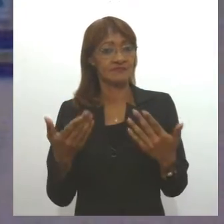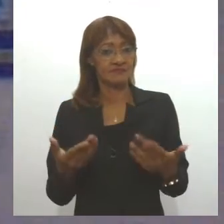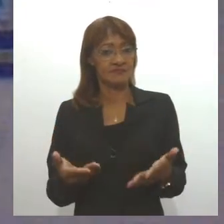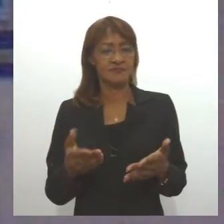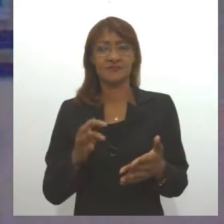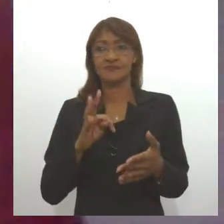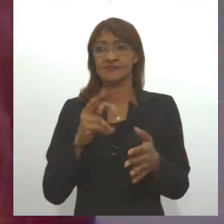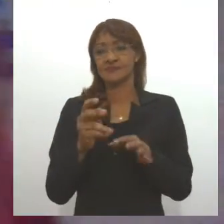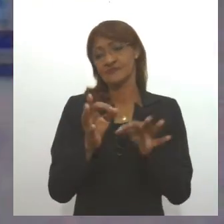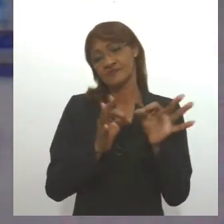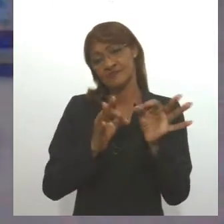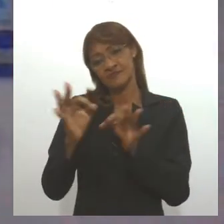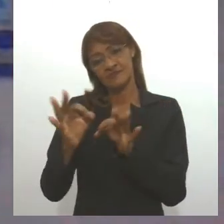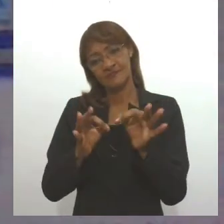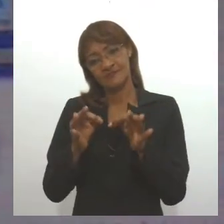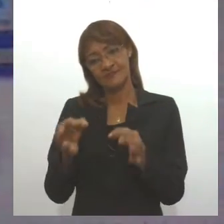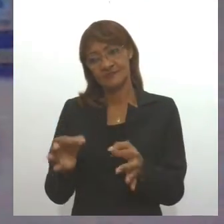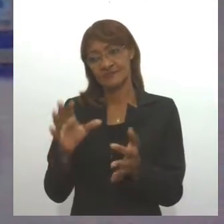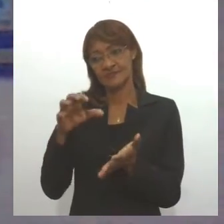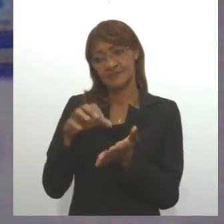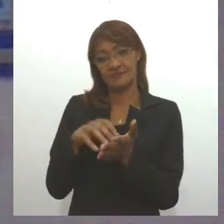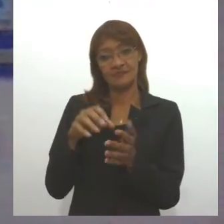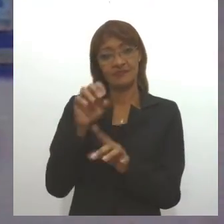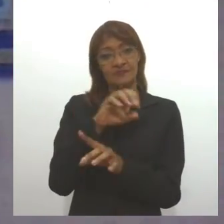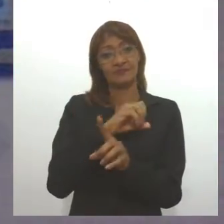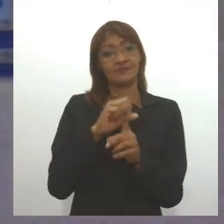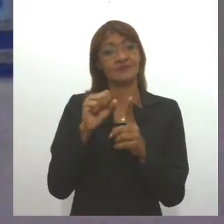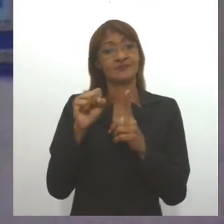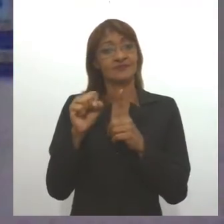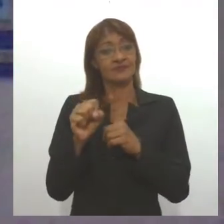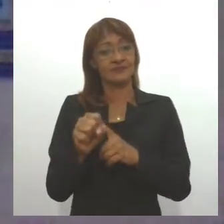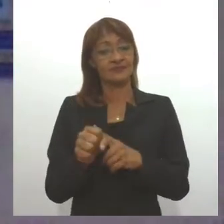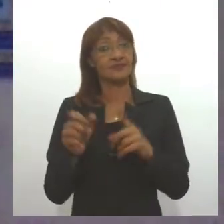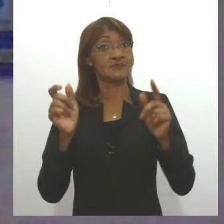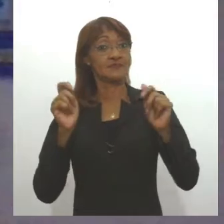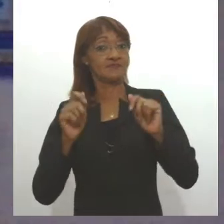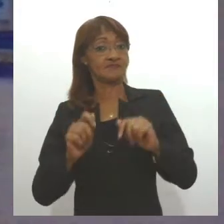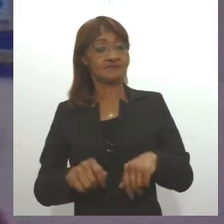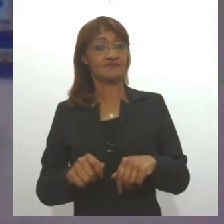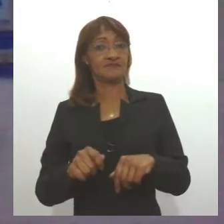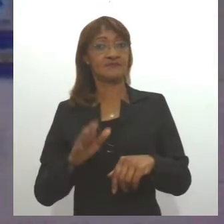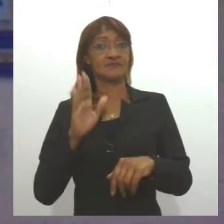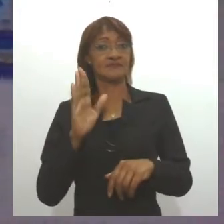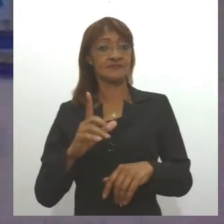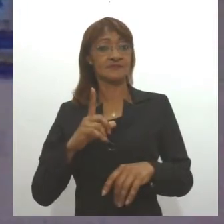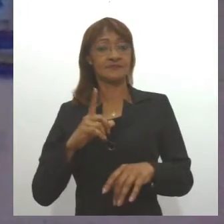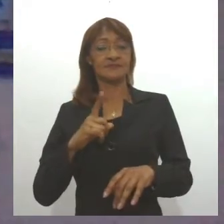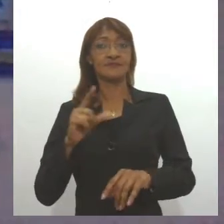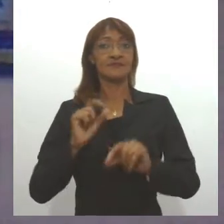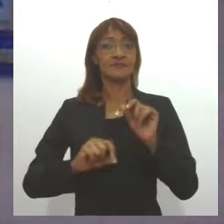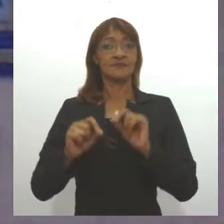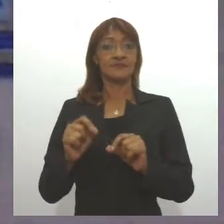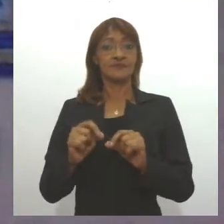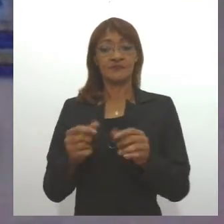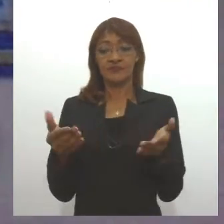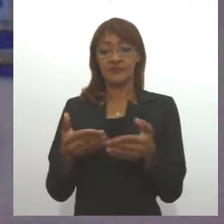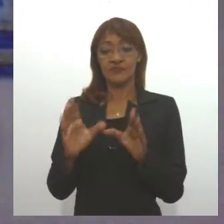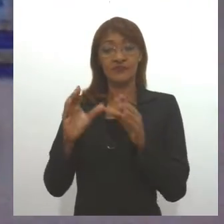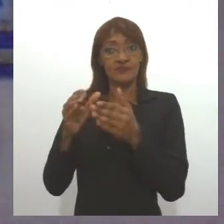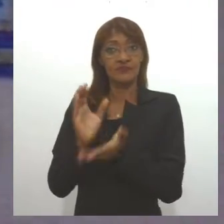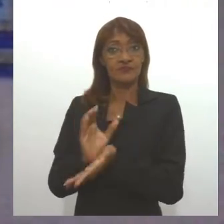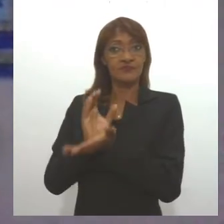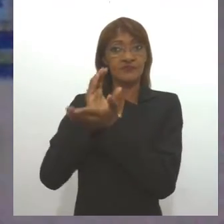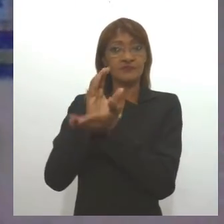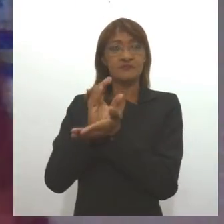organizado, órgãos da sociedade que venham a contribuir com a construção social. Então, o conselho, ele tem um olhar,